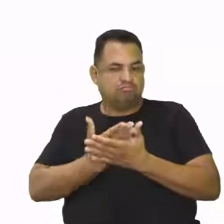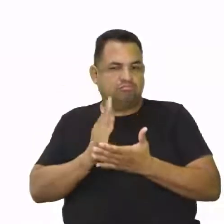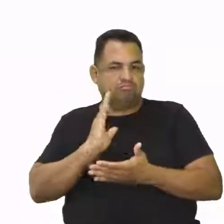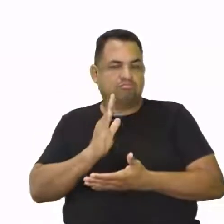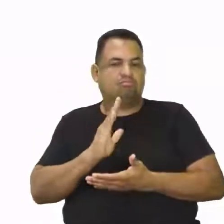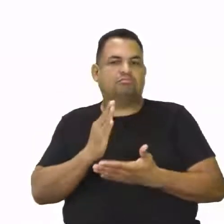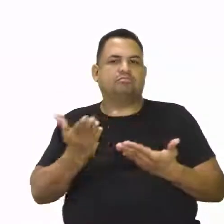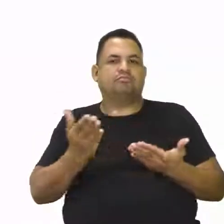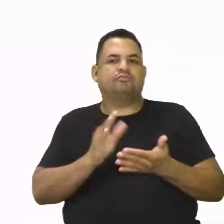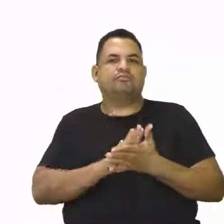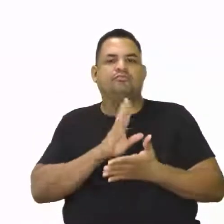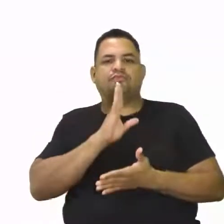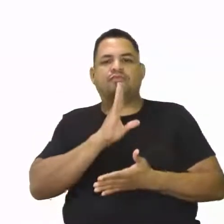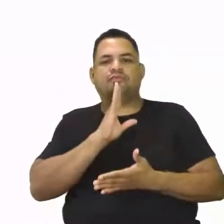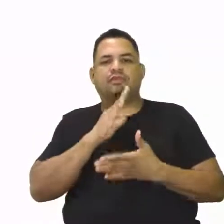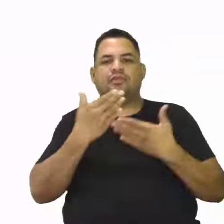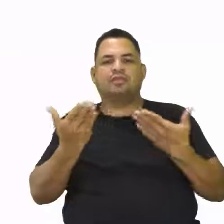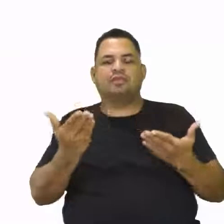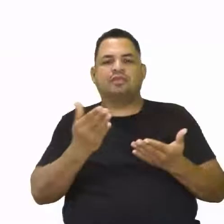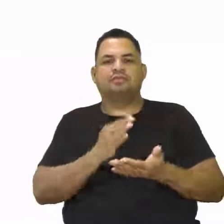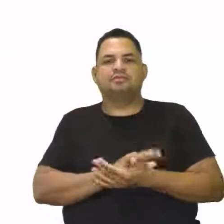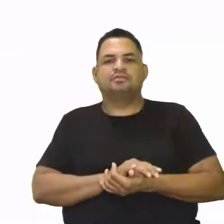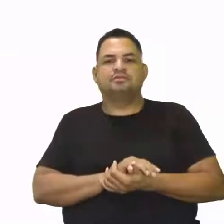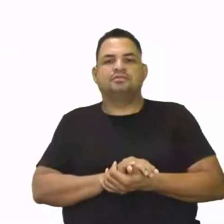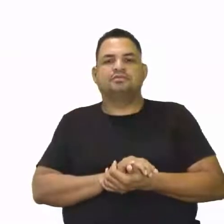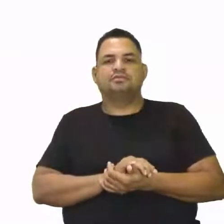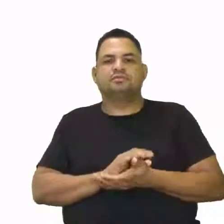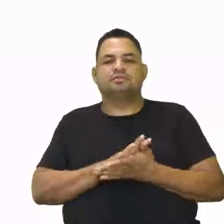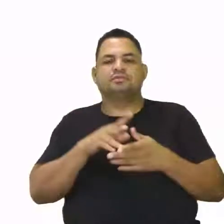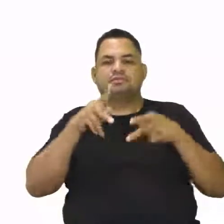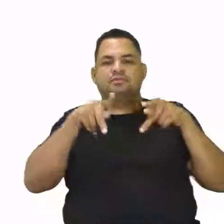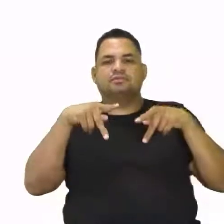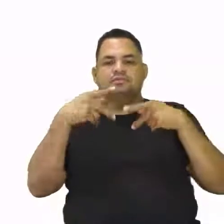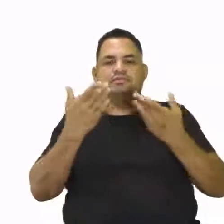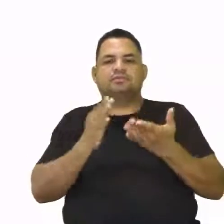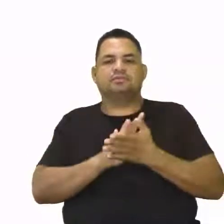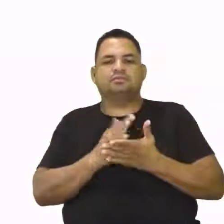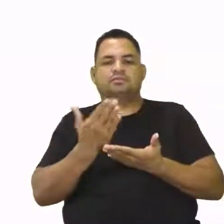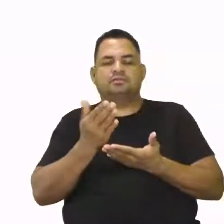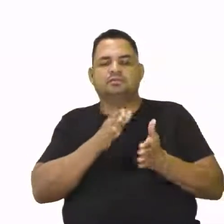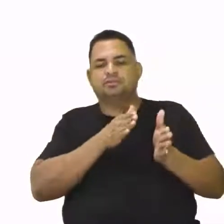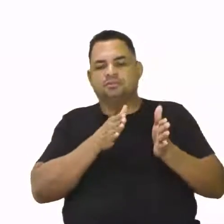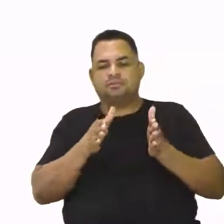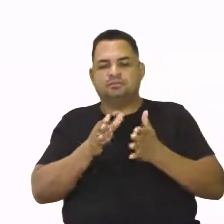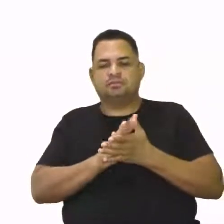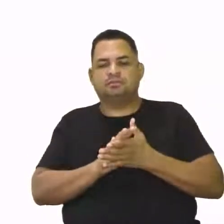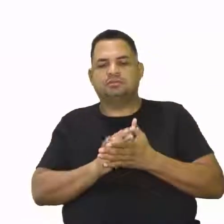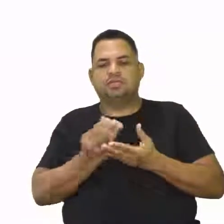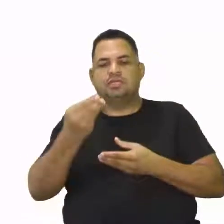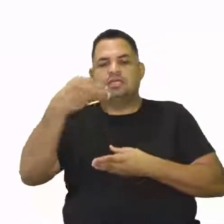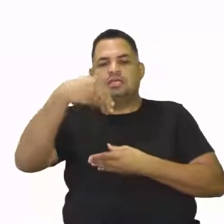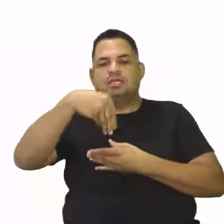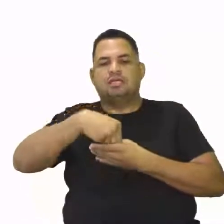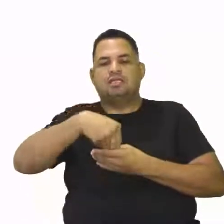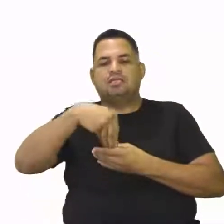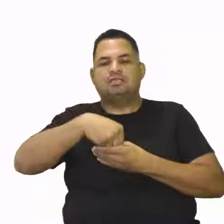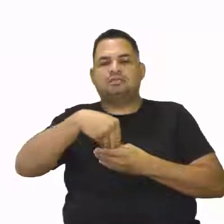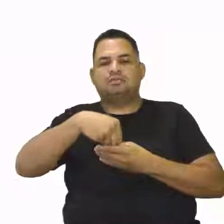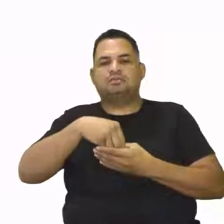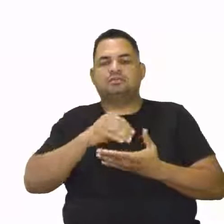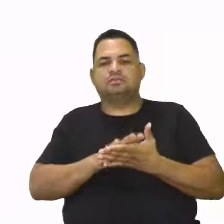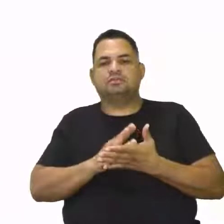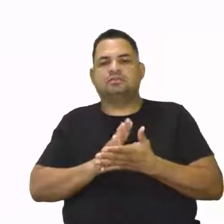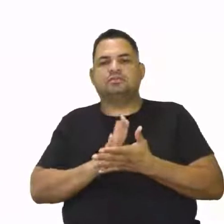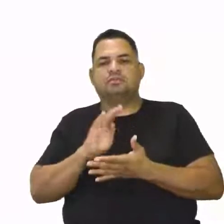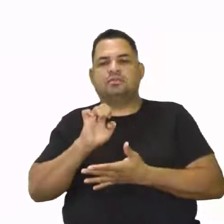devem ter conhecimento que ele ficou popular na época da eleição do Biden. E lá,